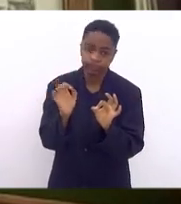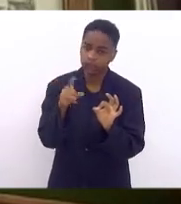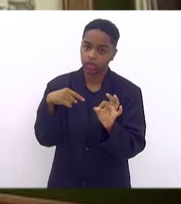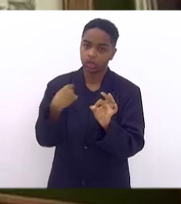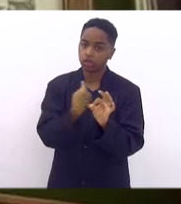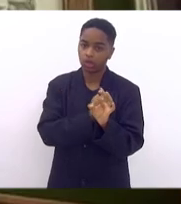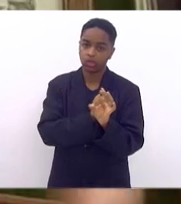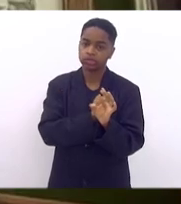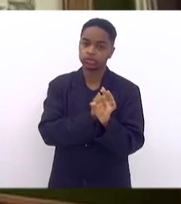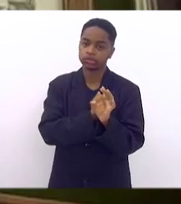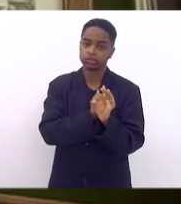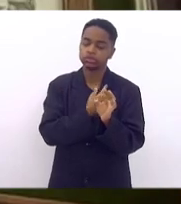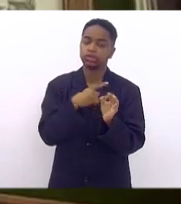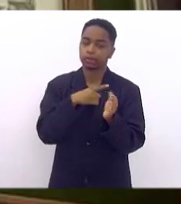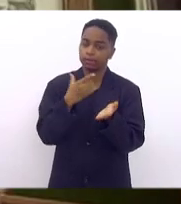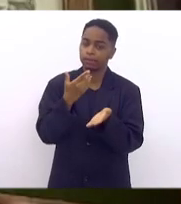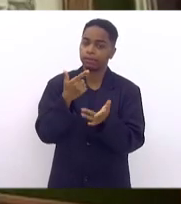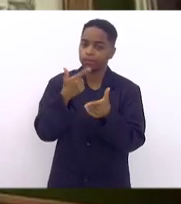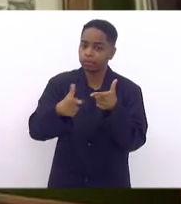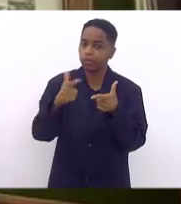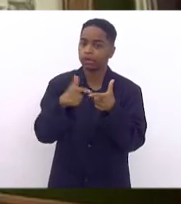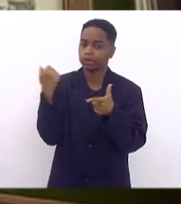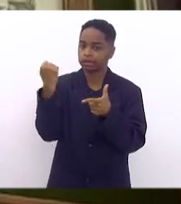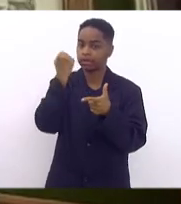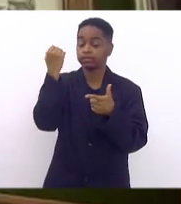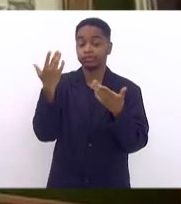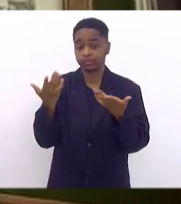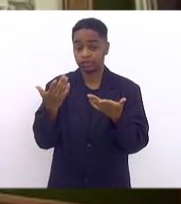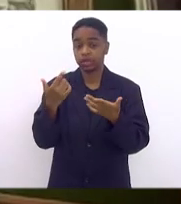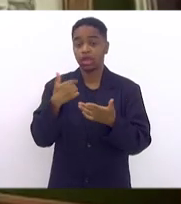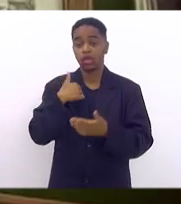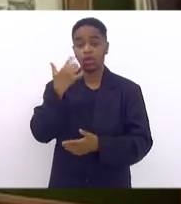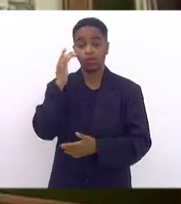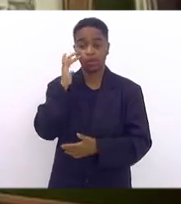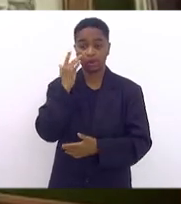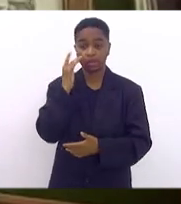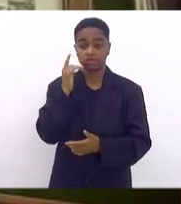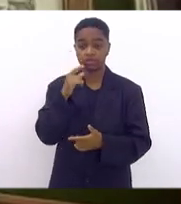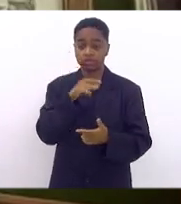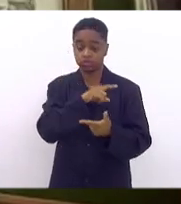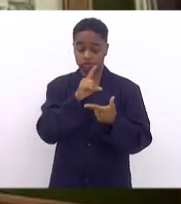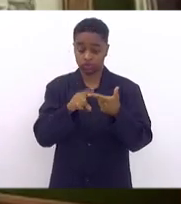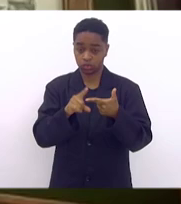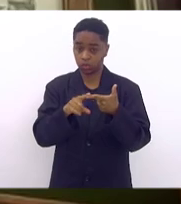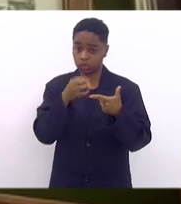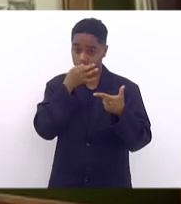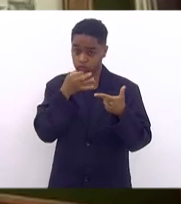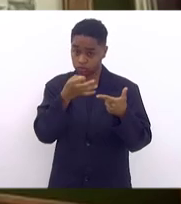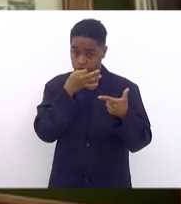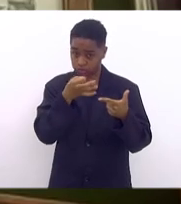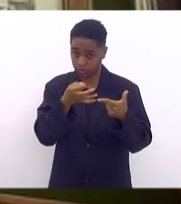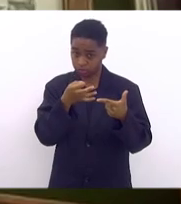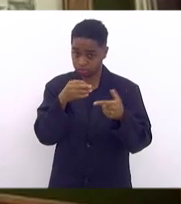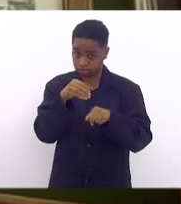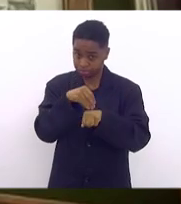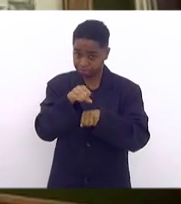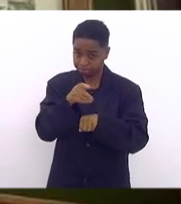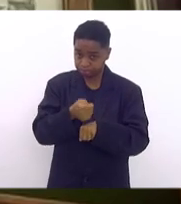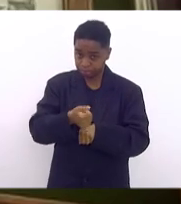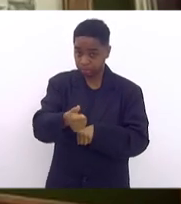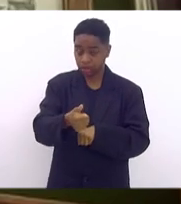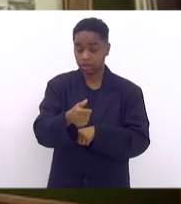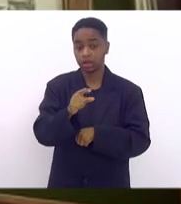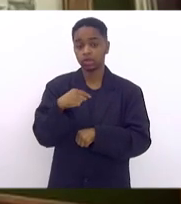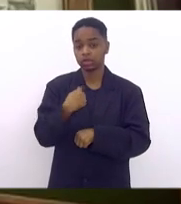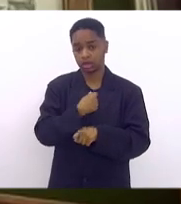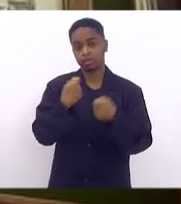um abismo. E eu, se me permite, eu acho que a segunda sugestão para o gestor público, nós